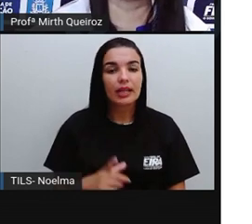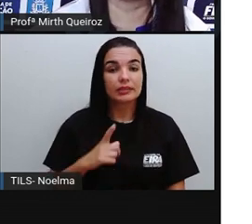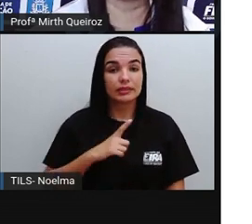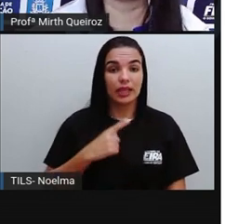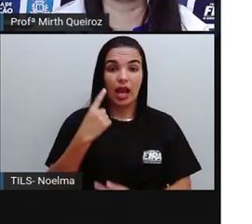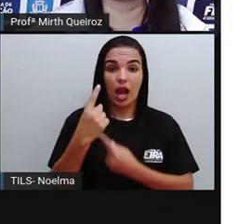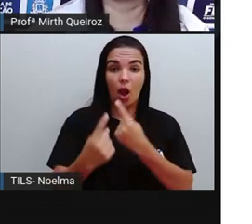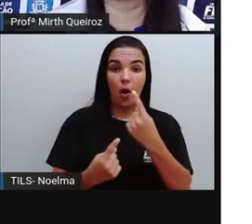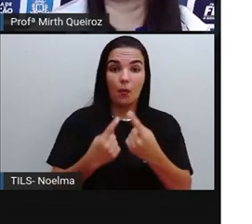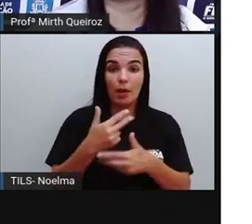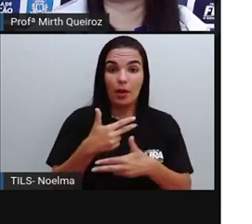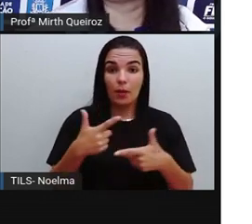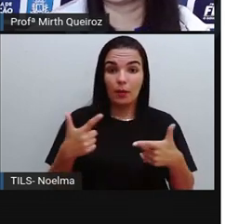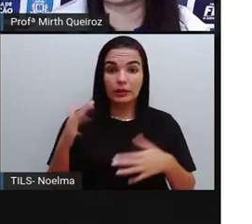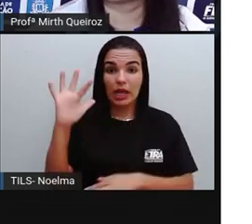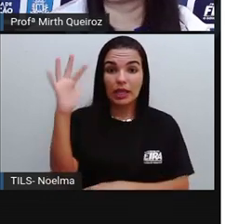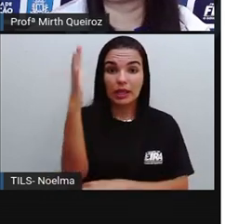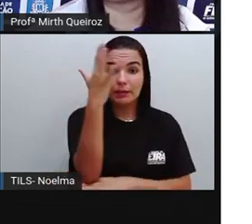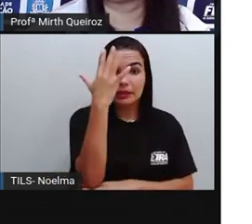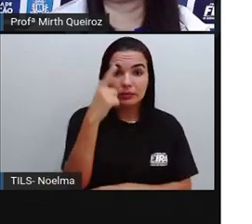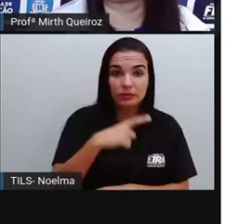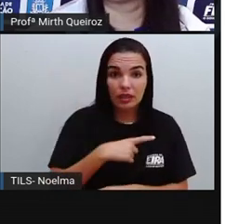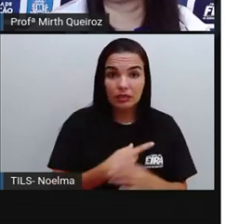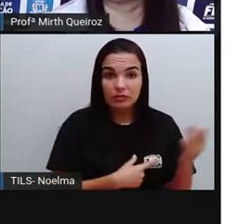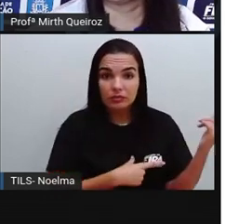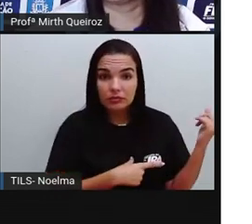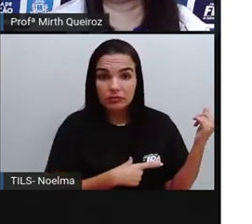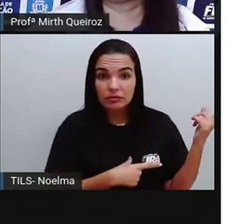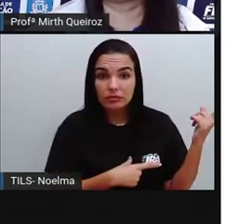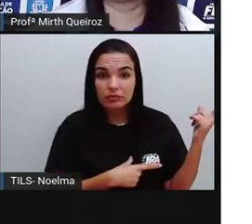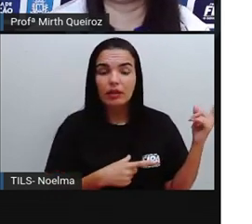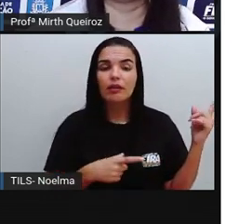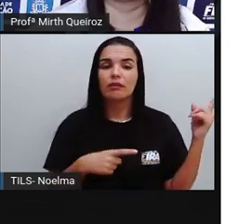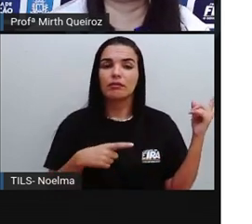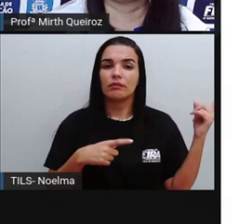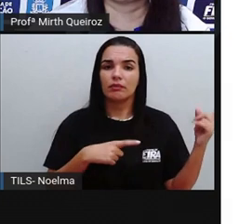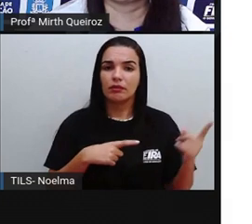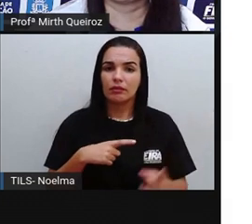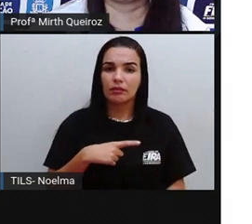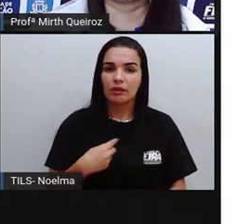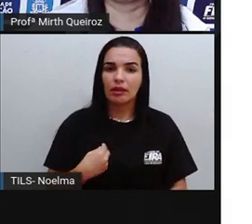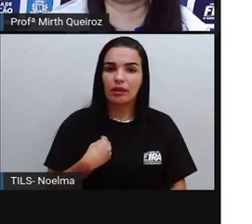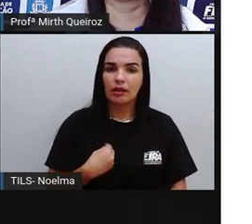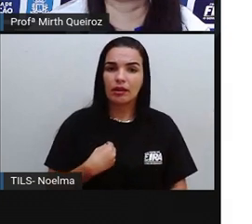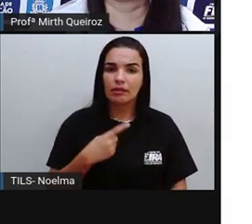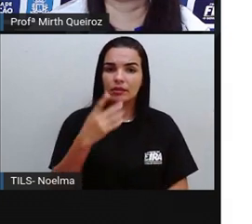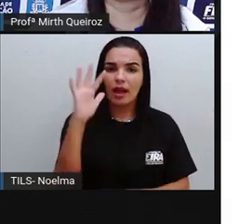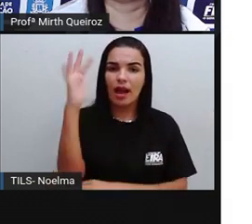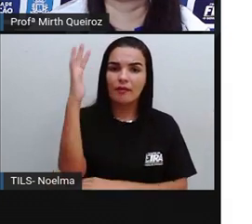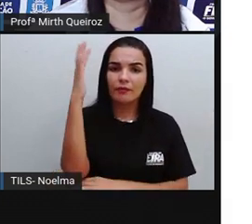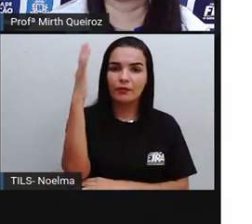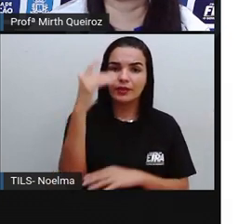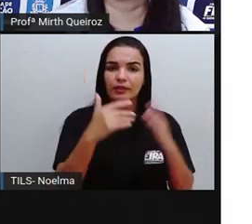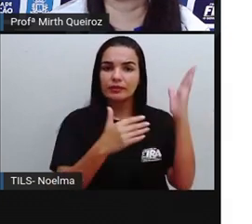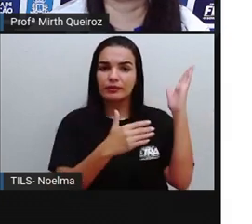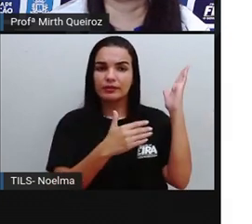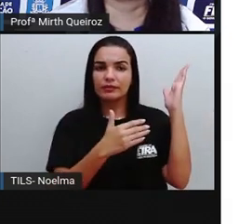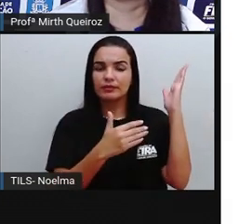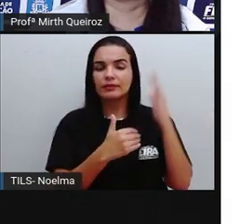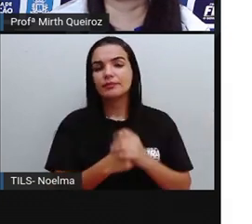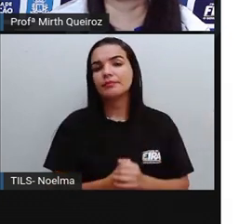Existe algum elemento da natureza nessa imagem? Existe, né? A árvore aqui ao